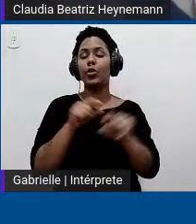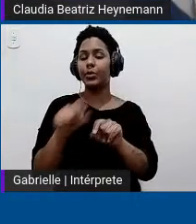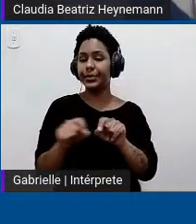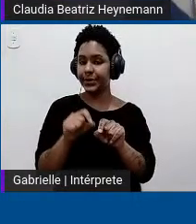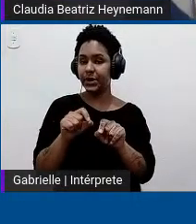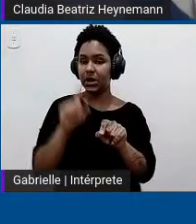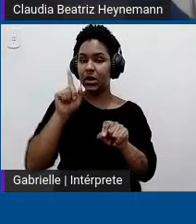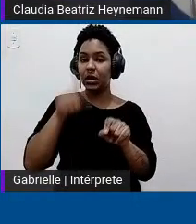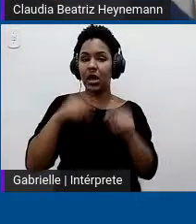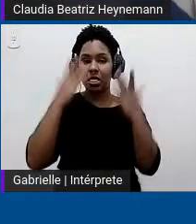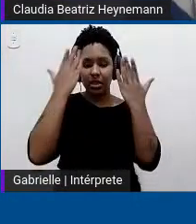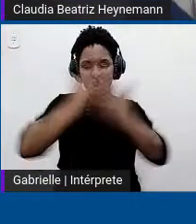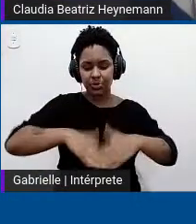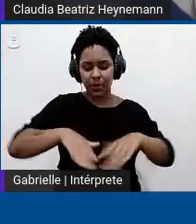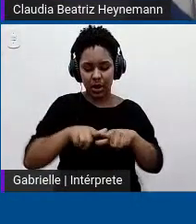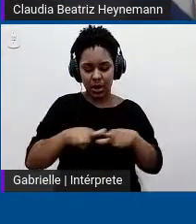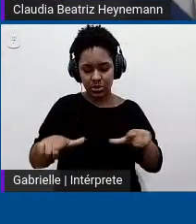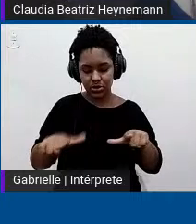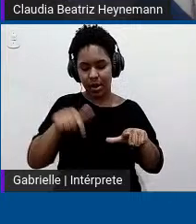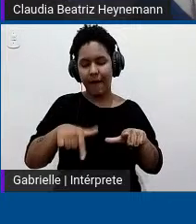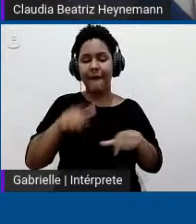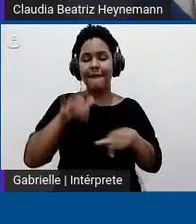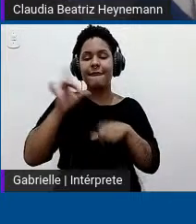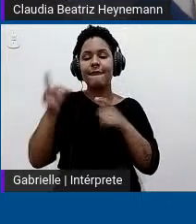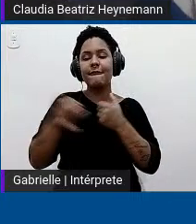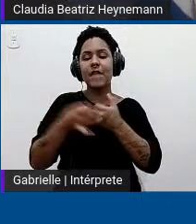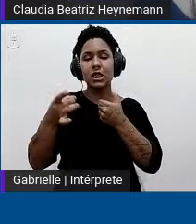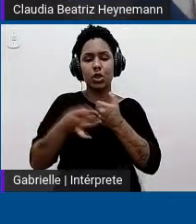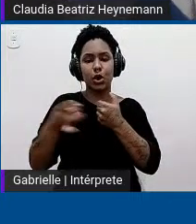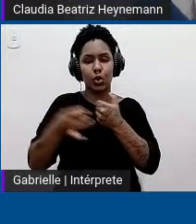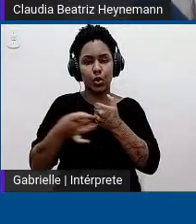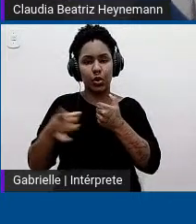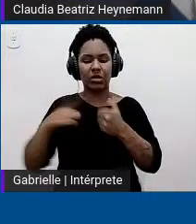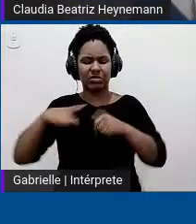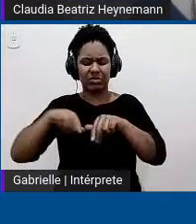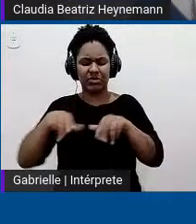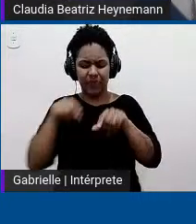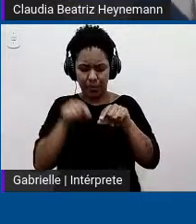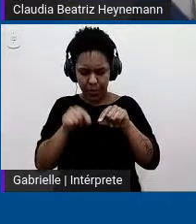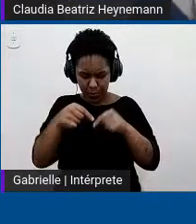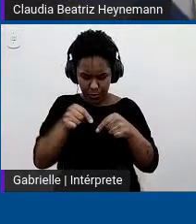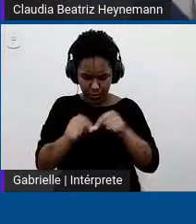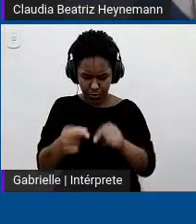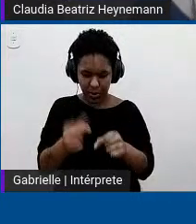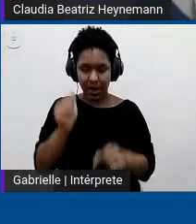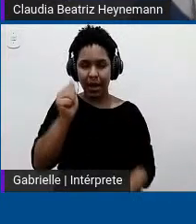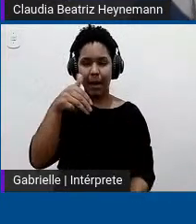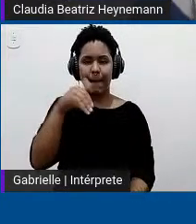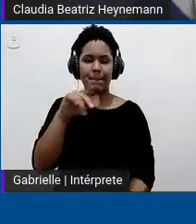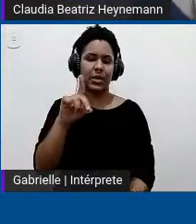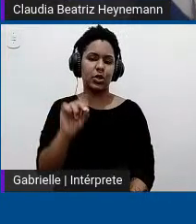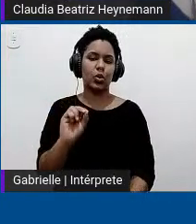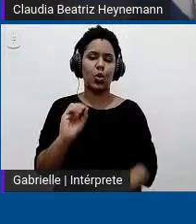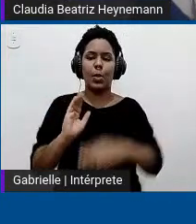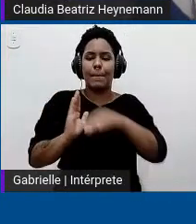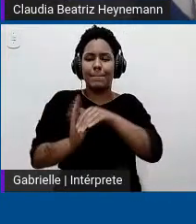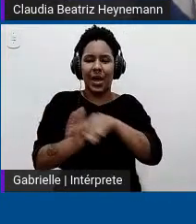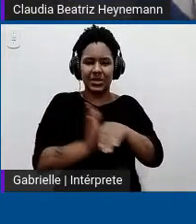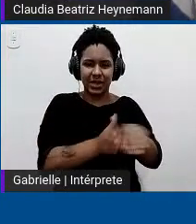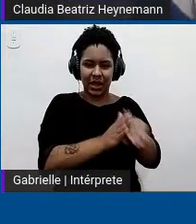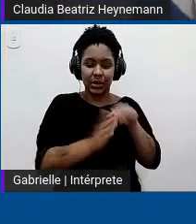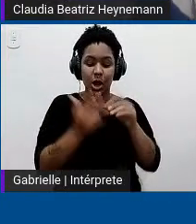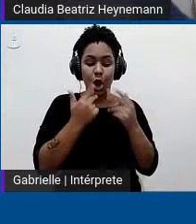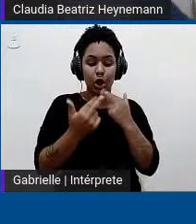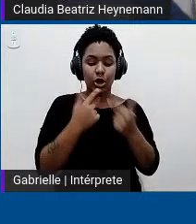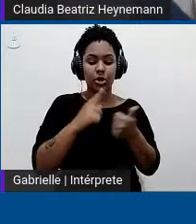em suporte de vidro, com cores compostas de minúsculos grãos de amido de batata tingidos de laranja, verde e